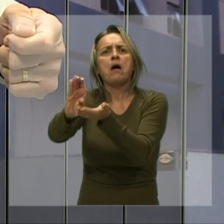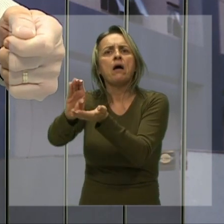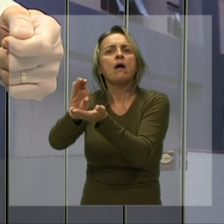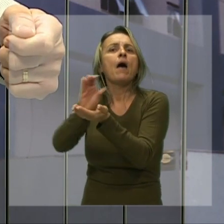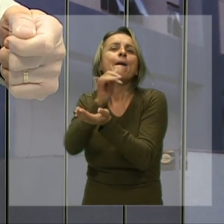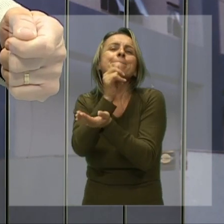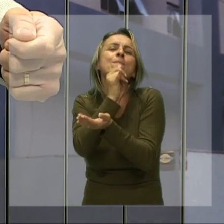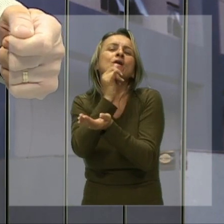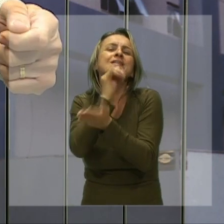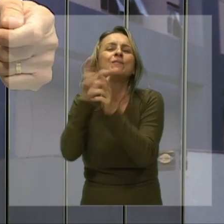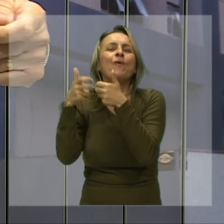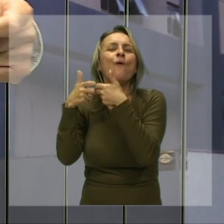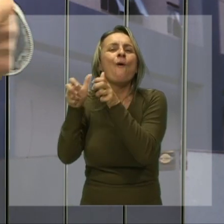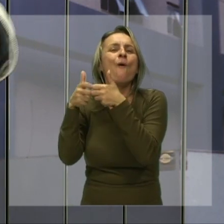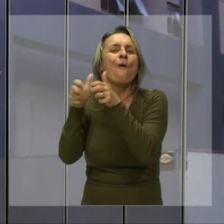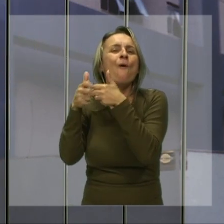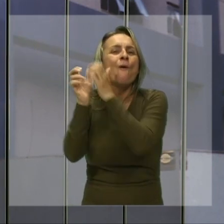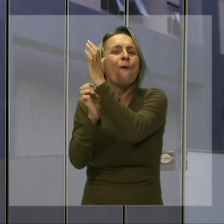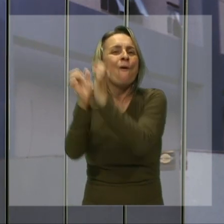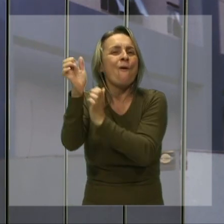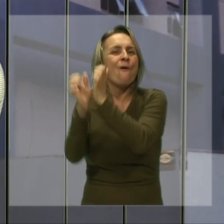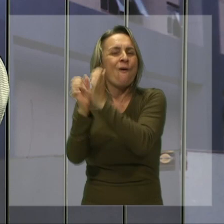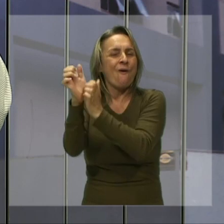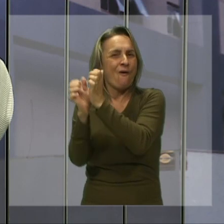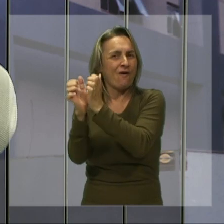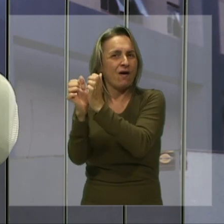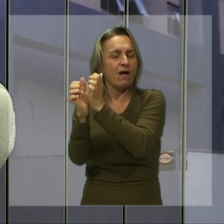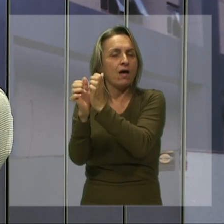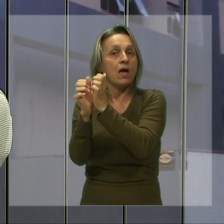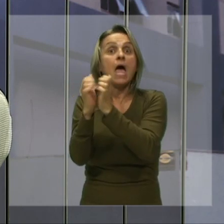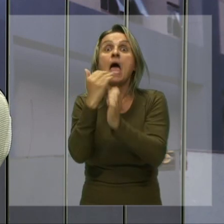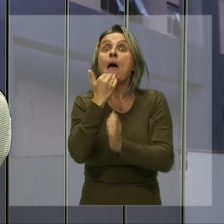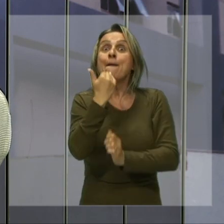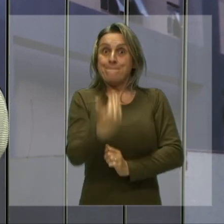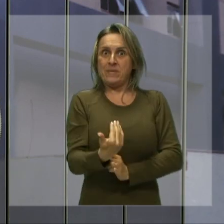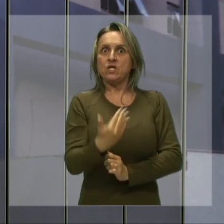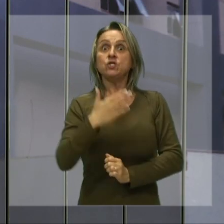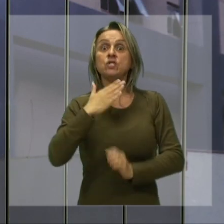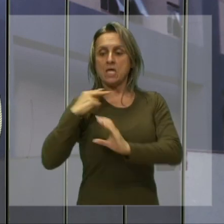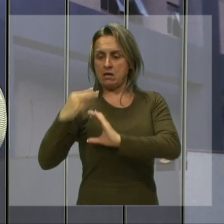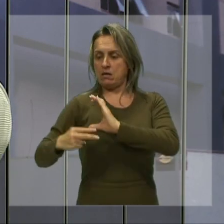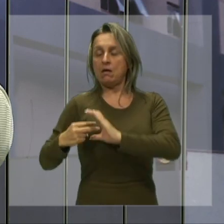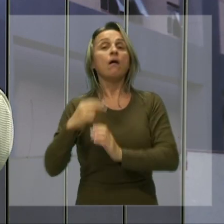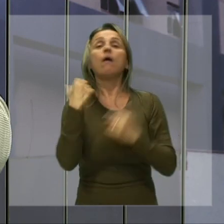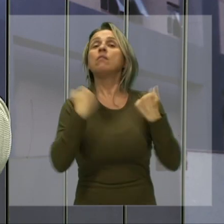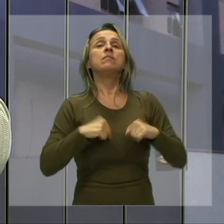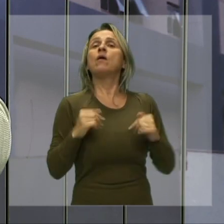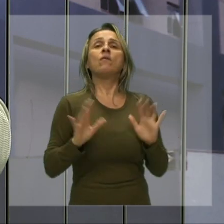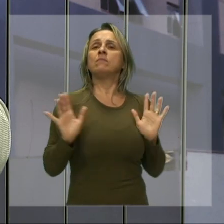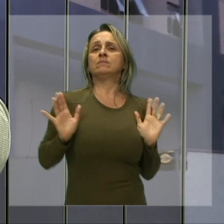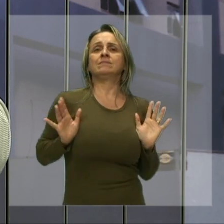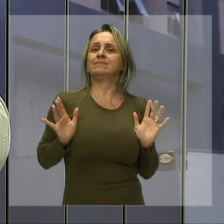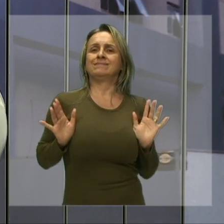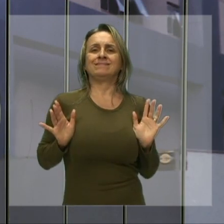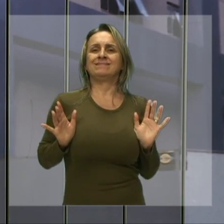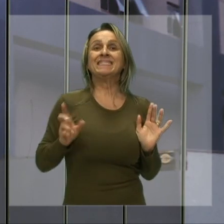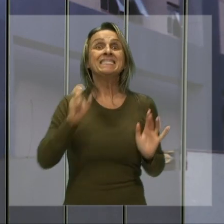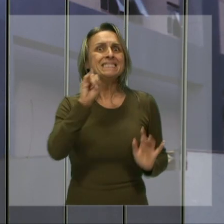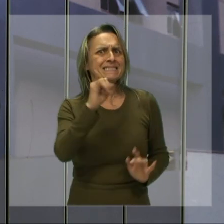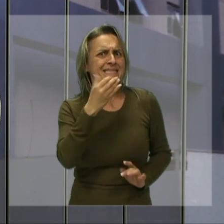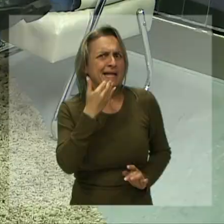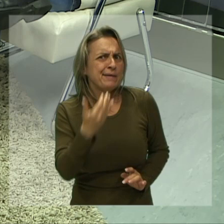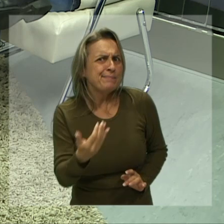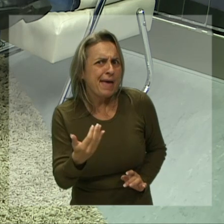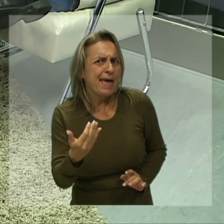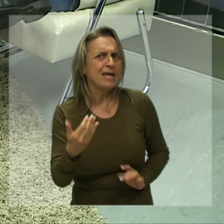como ajuda de custo, sem pedir autorização da Câmara. Ou seja, quando ele pede autorização para a Câmara, a